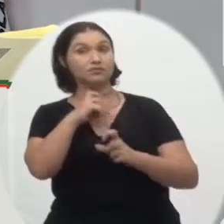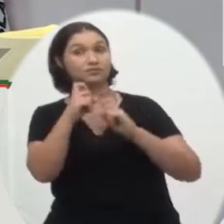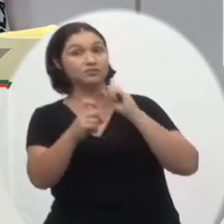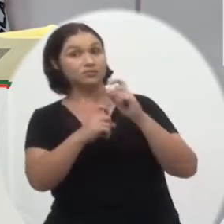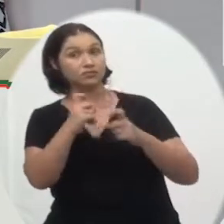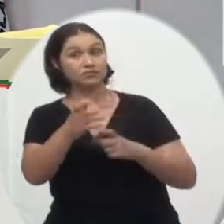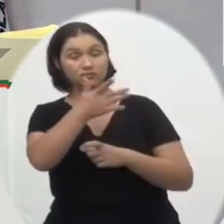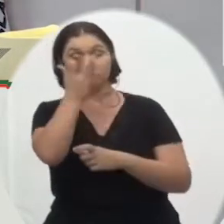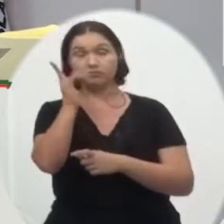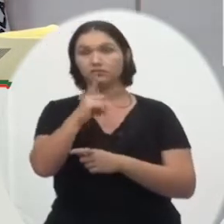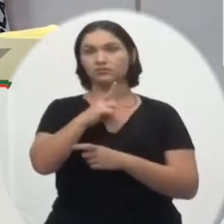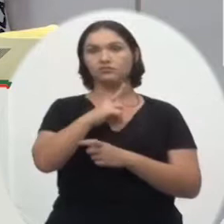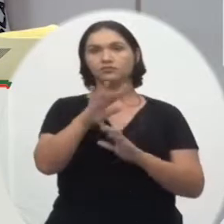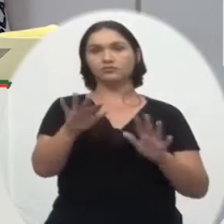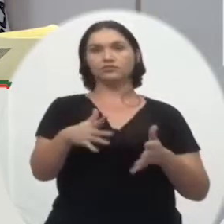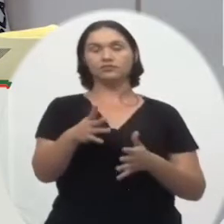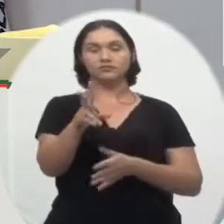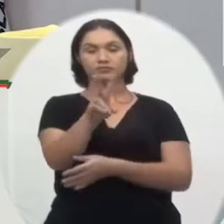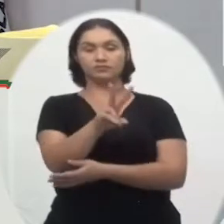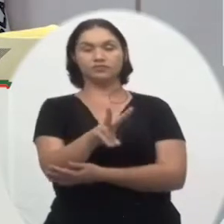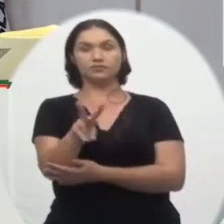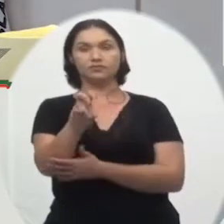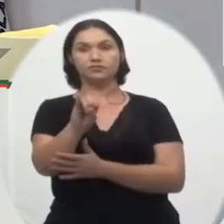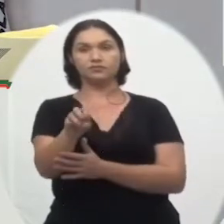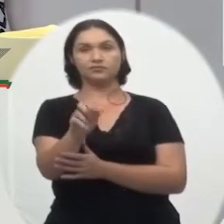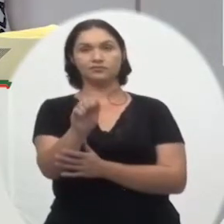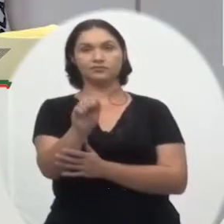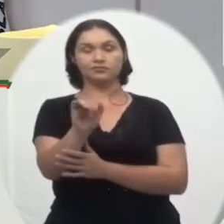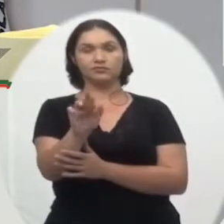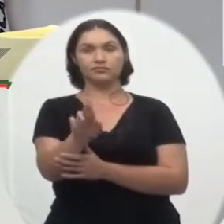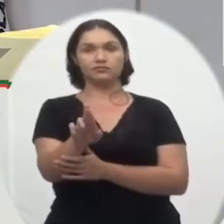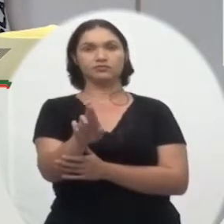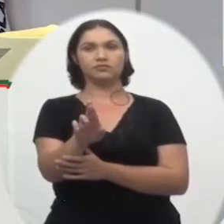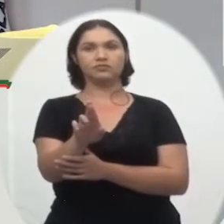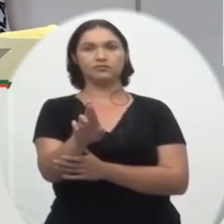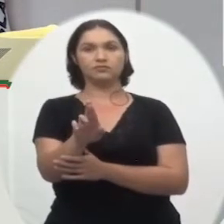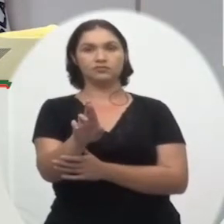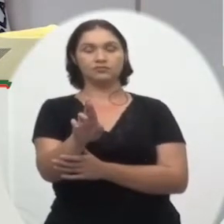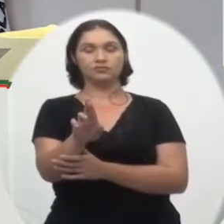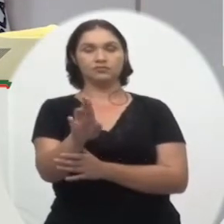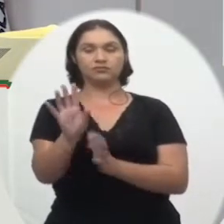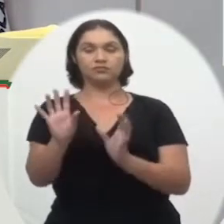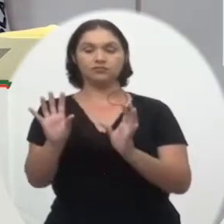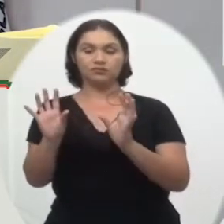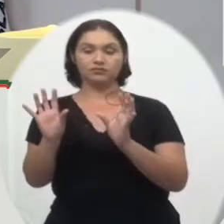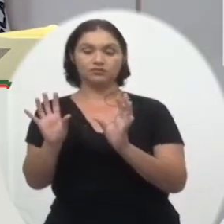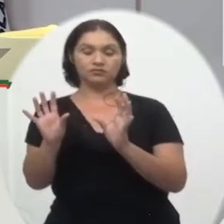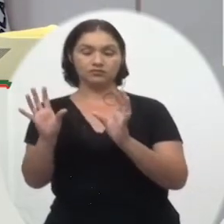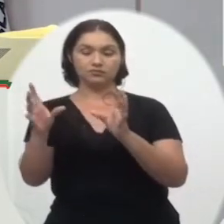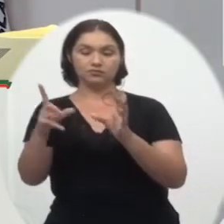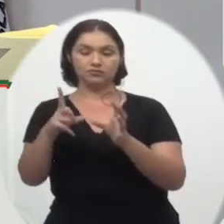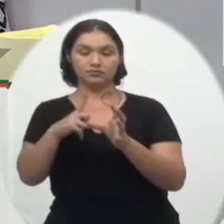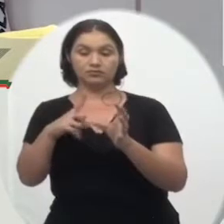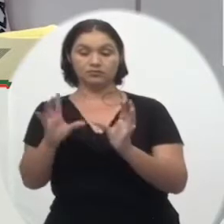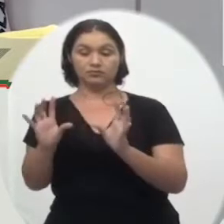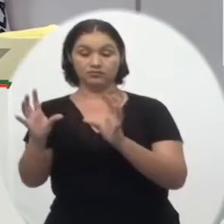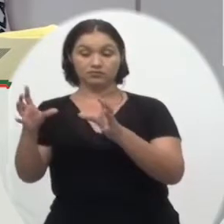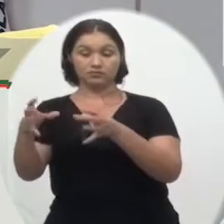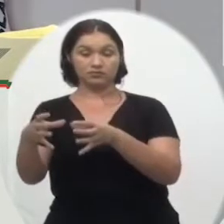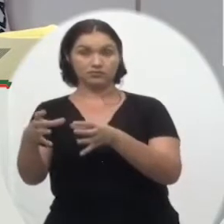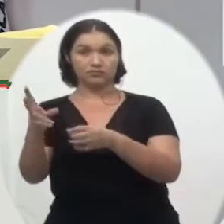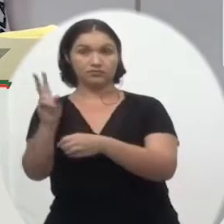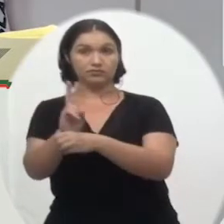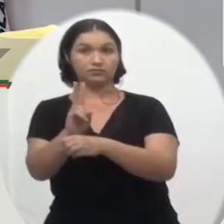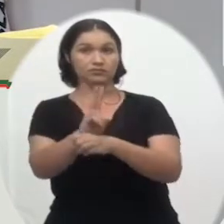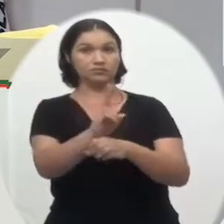Atualmente, presidido pelo vereador Jair Alexandre, tramita-se uma comissão temporária, né, para acompanhar